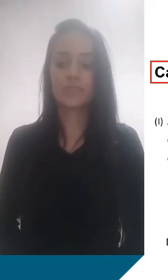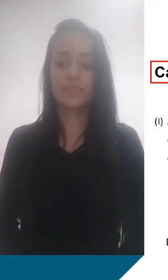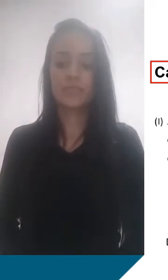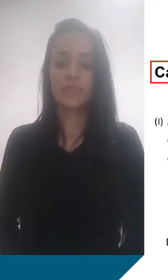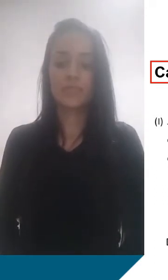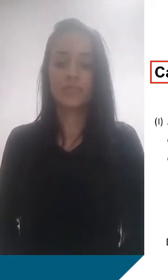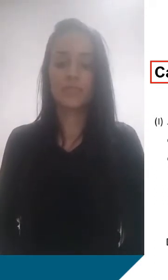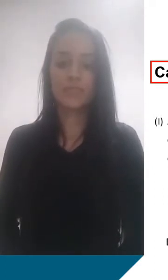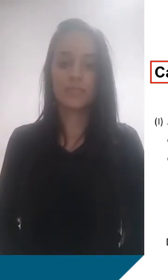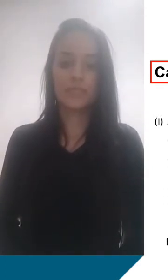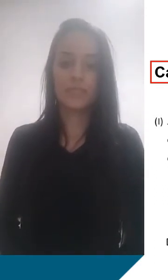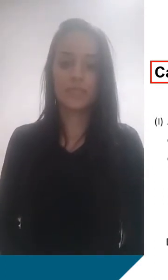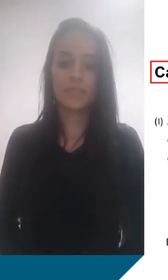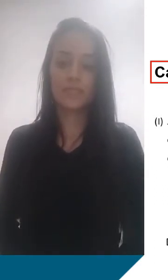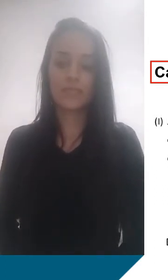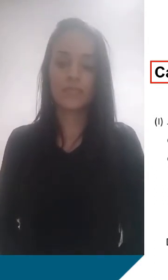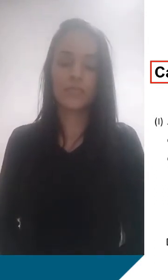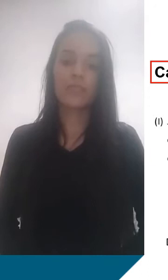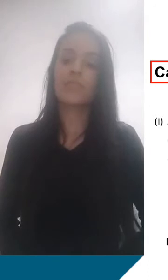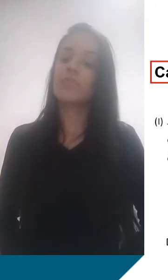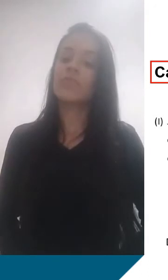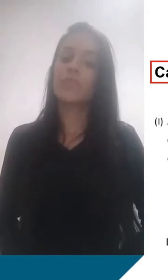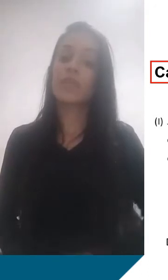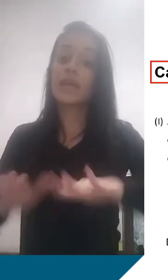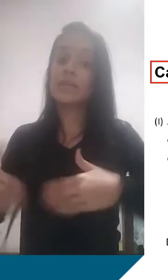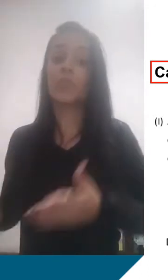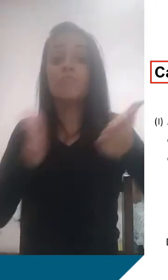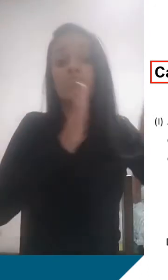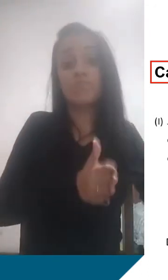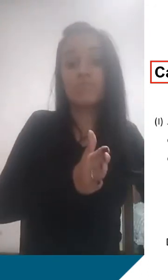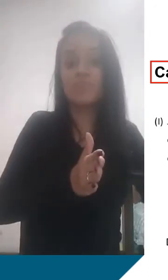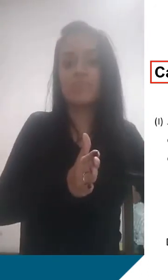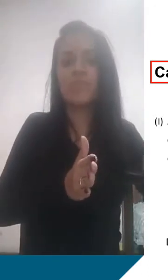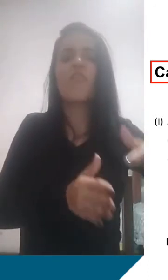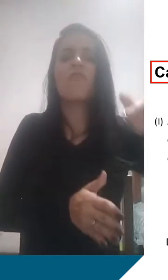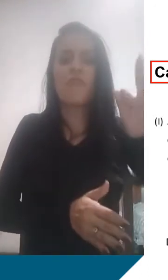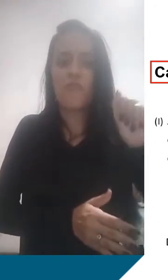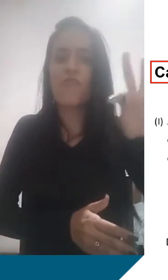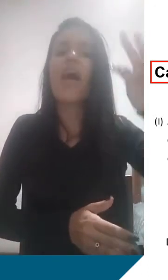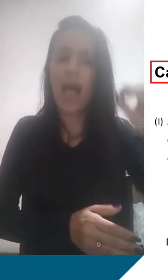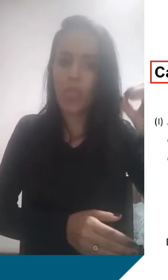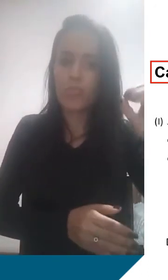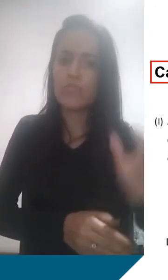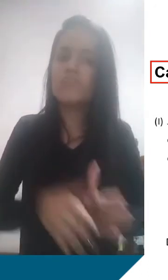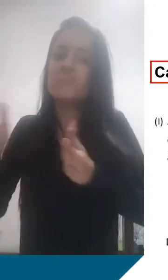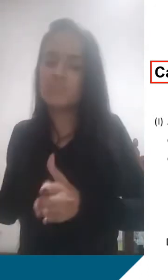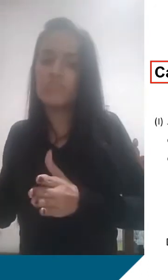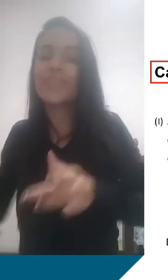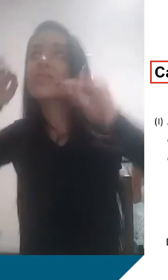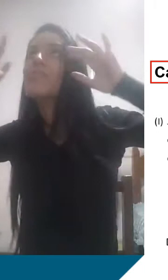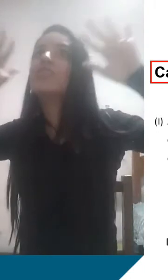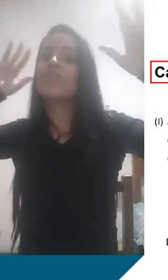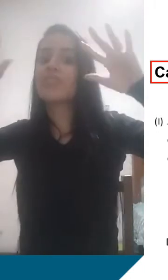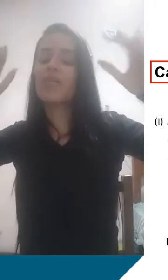Então, descrição objetiva tem a ver com os fatos e descrição subjetiva tem a ver com a imaginação,